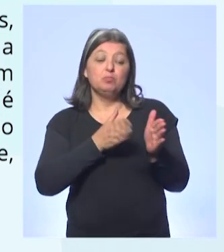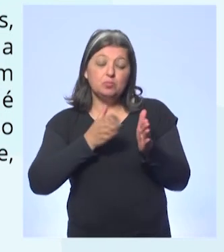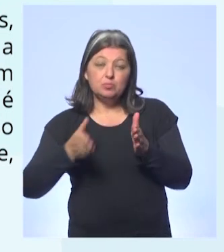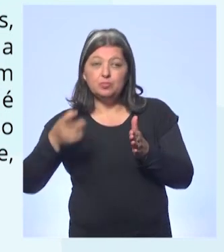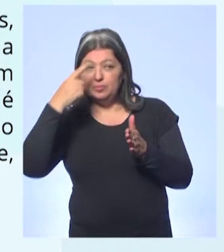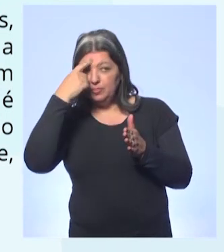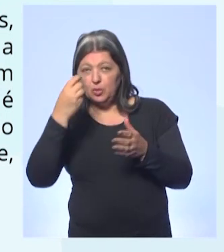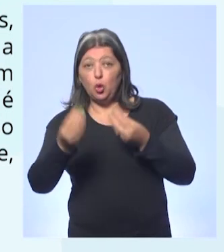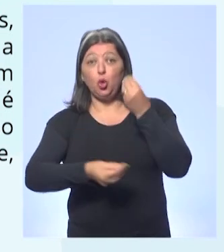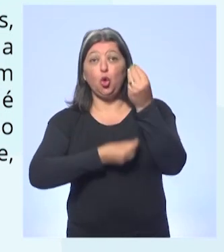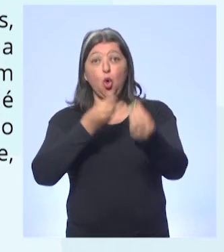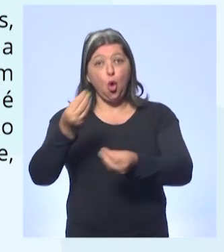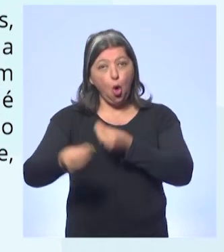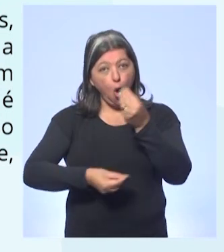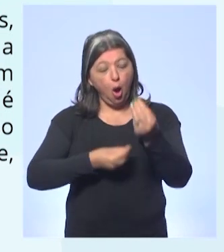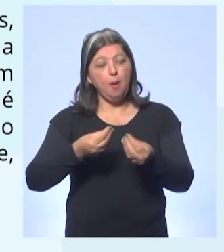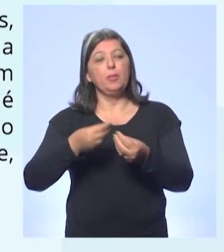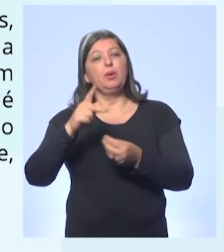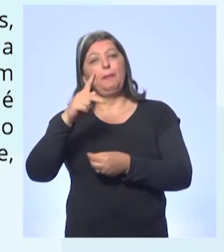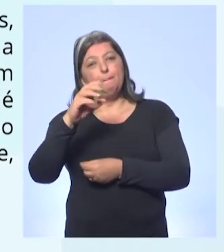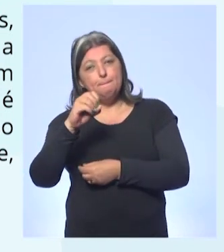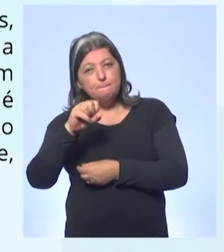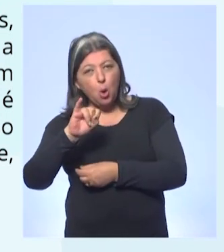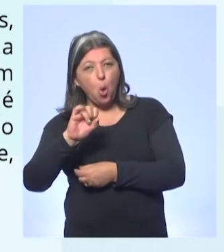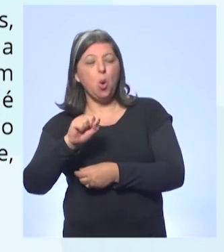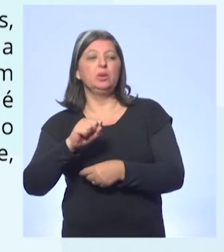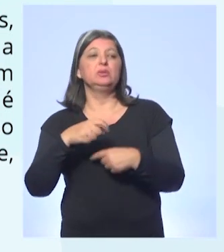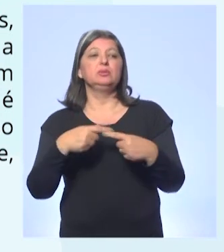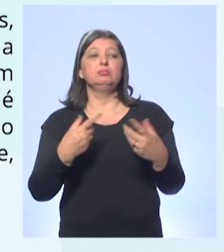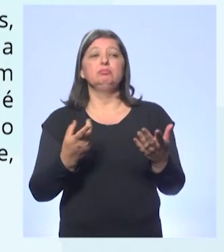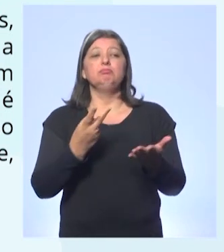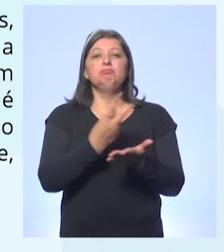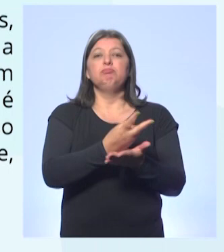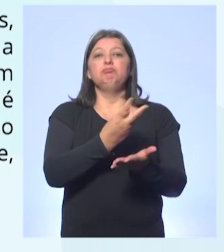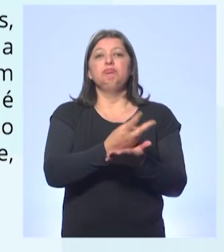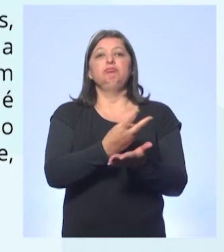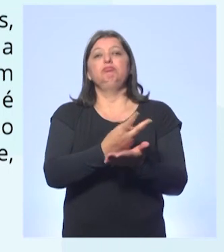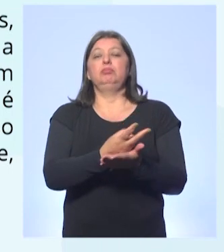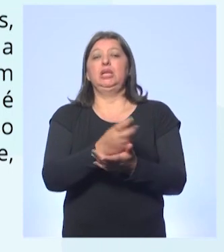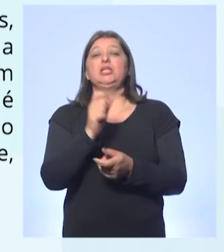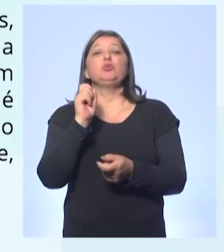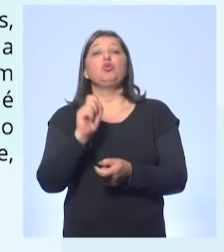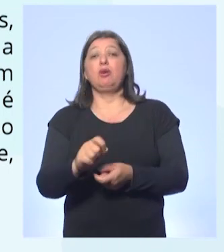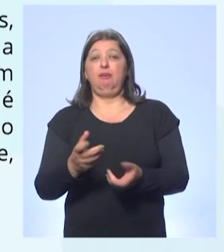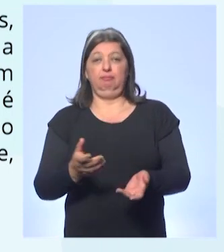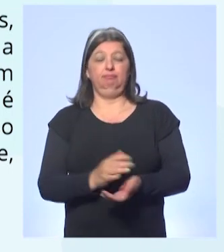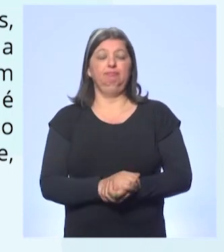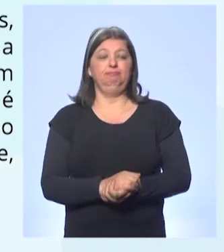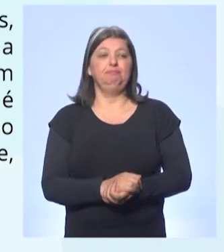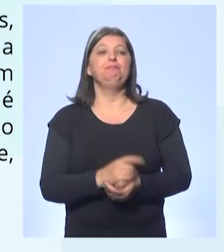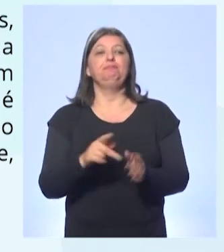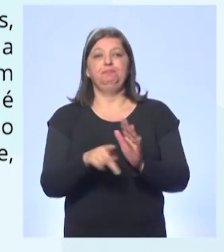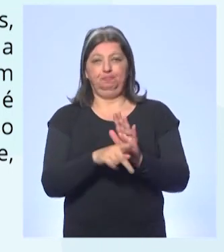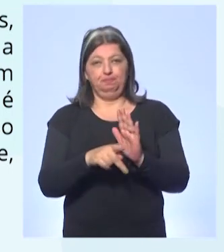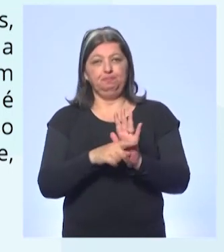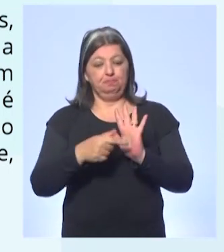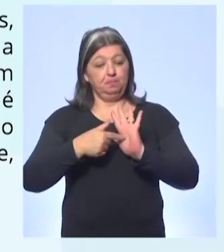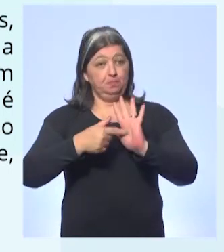como, explicando, pois, dando uma explicação, mesmo que. Então, todos esses conectivos, eles